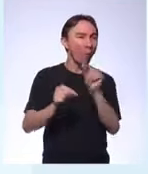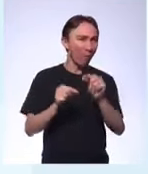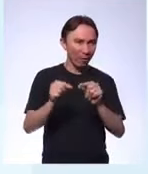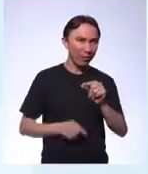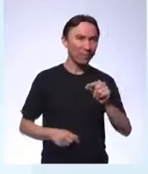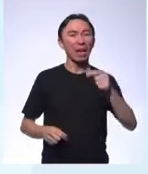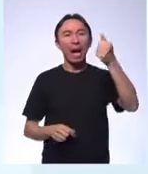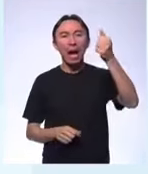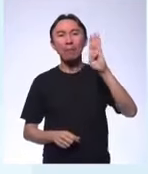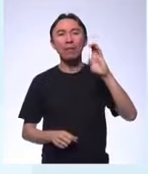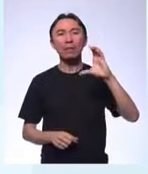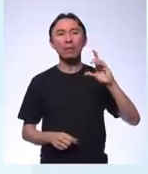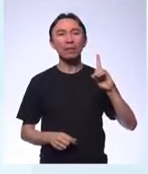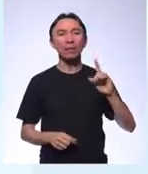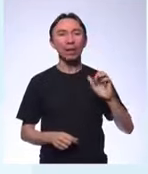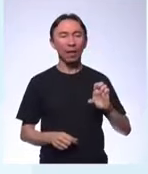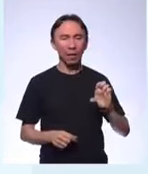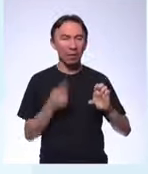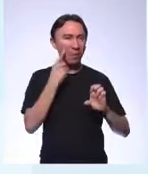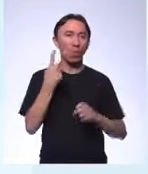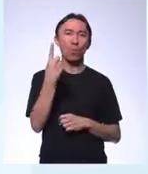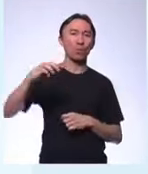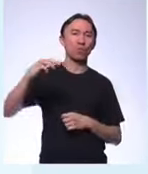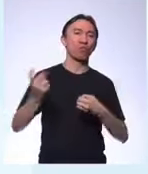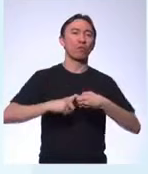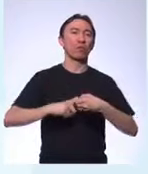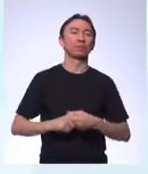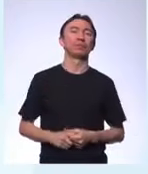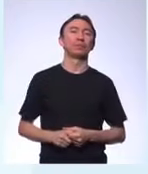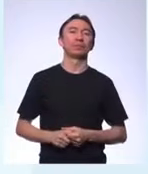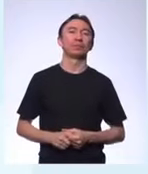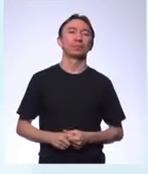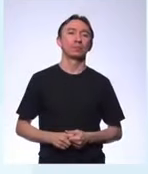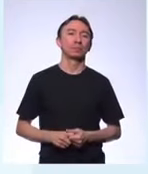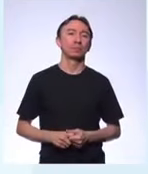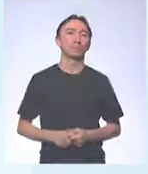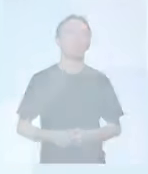chat apontando a letra e em 1 minuto a gente volta.